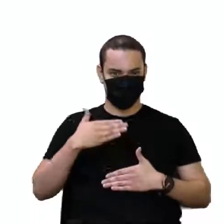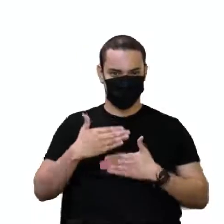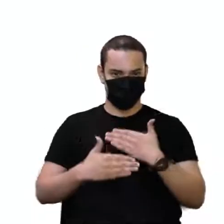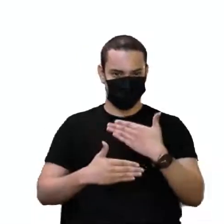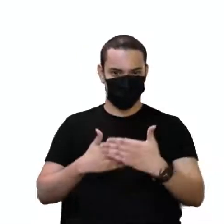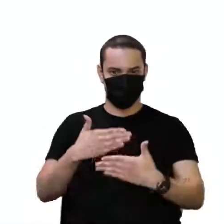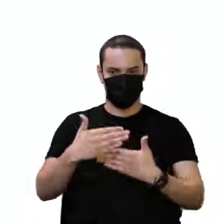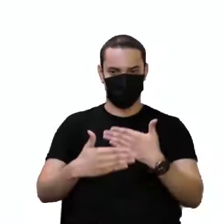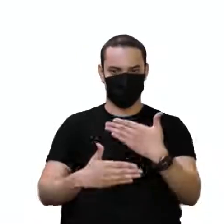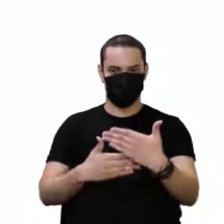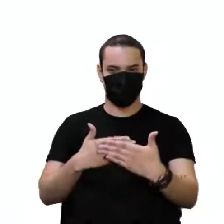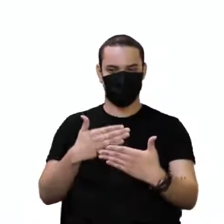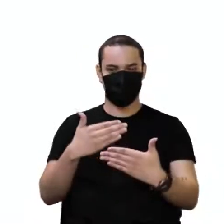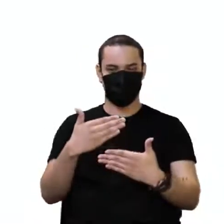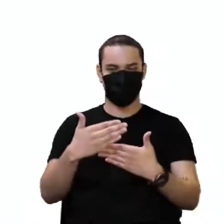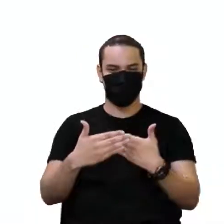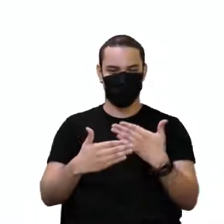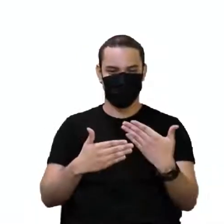bem